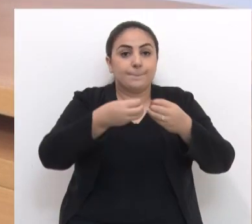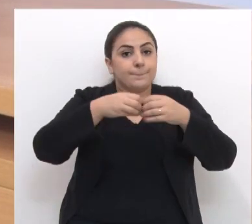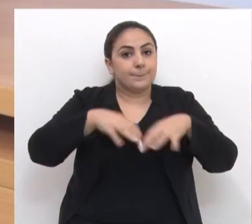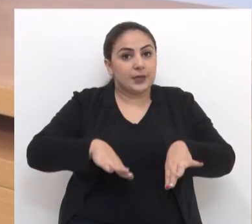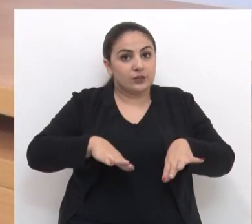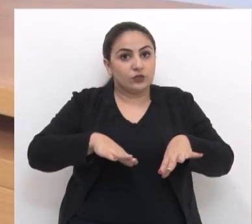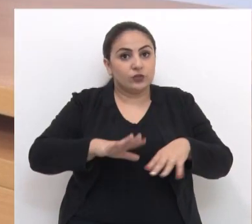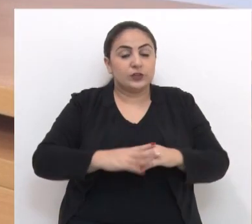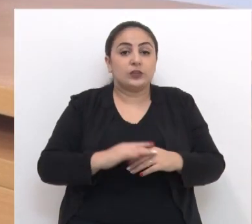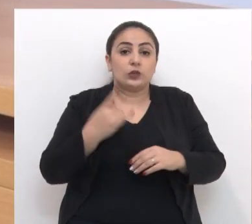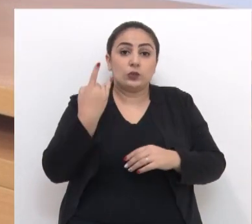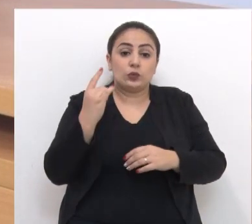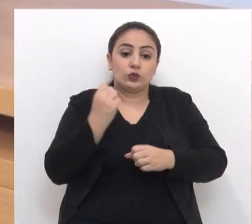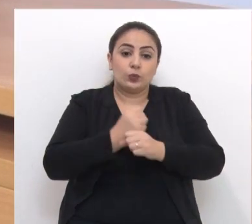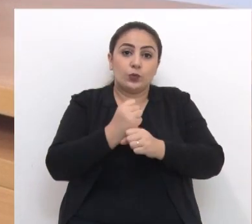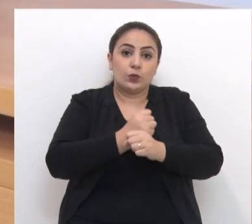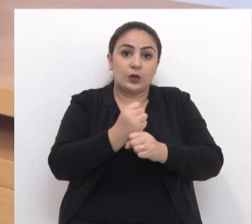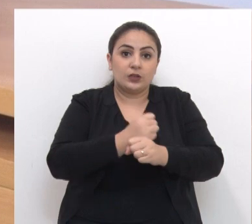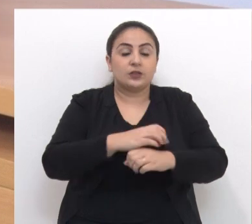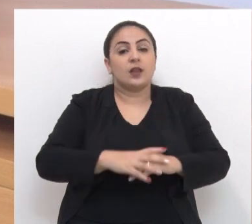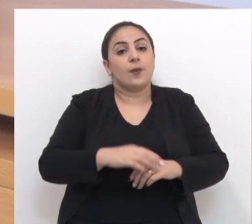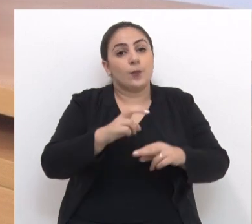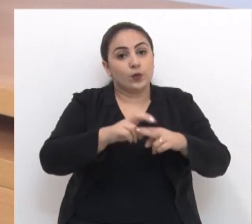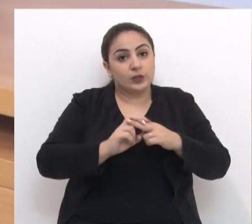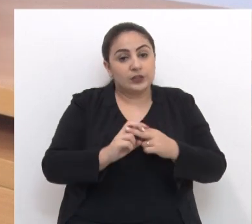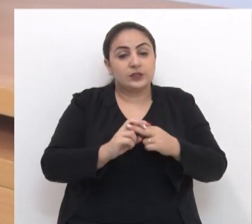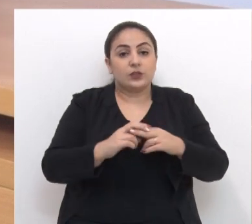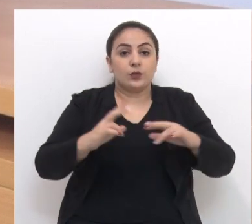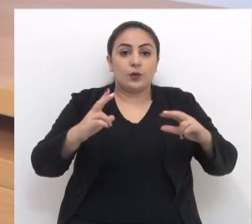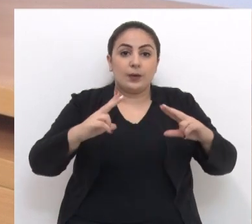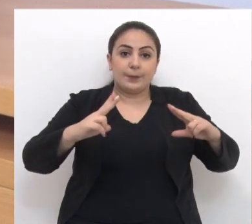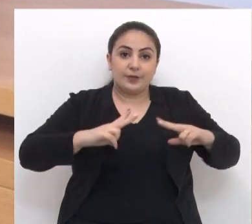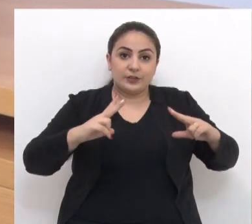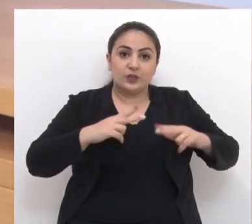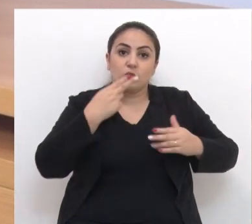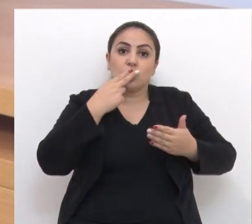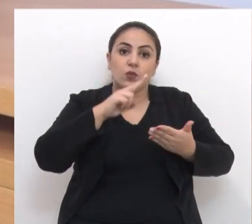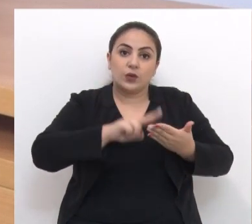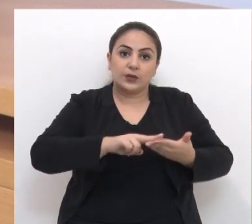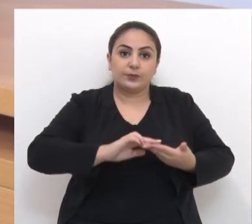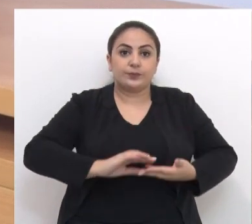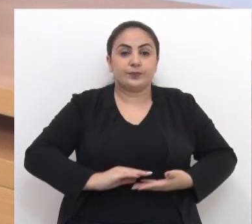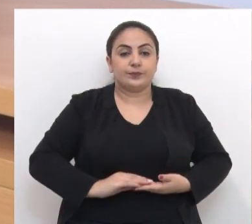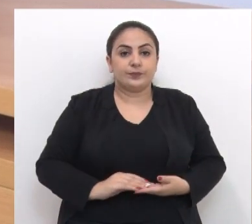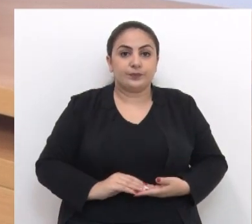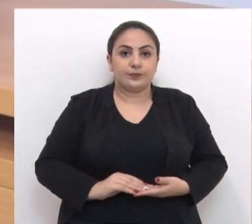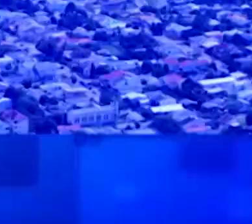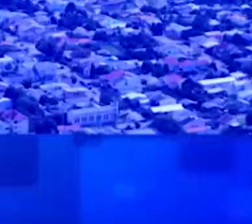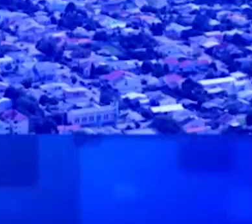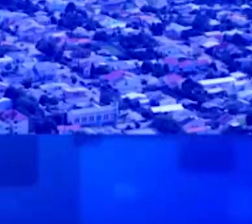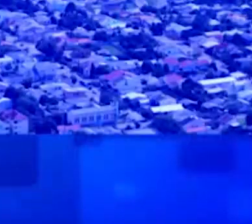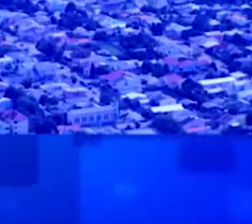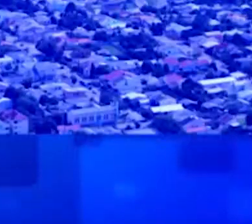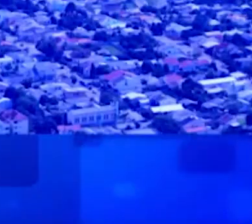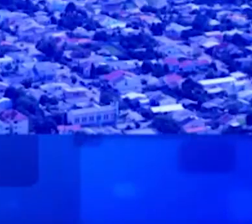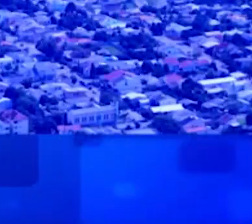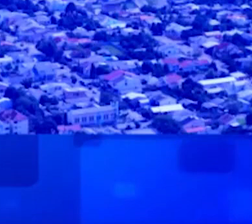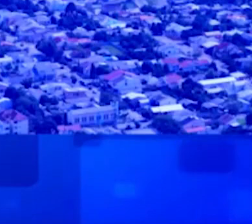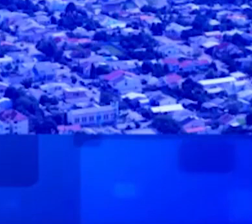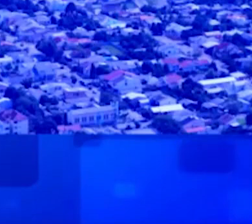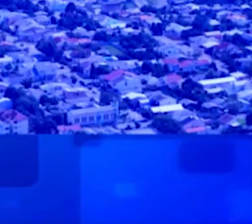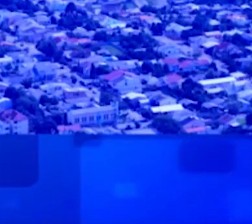intervalo, prejuízo acumulado nos últimos anos seria um dos motivos para a privatização dos Correios.